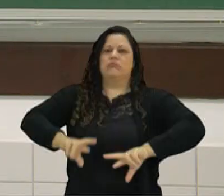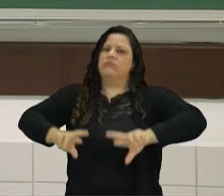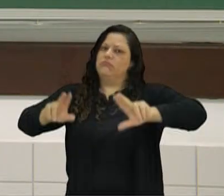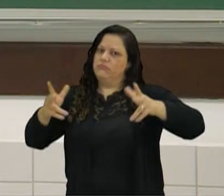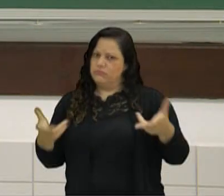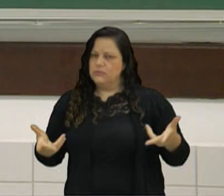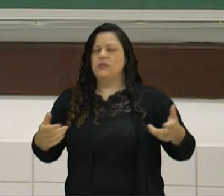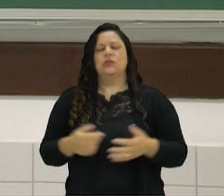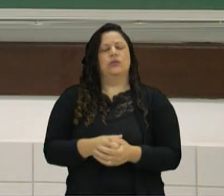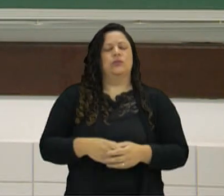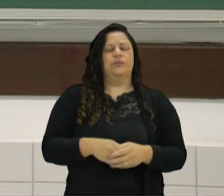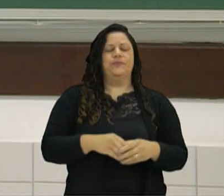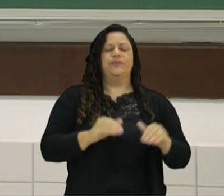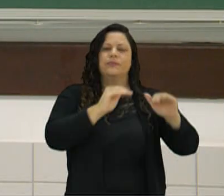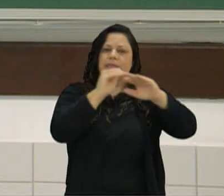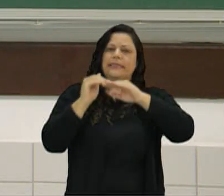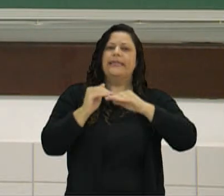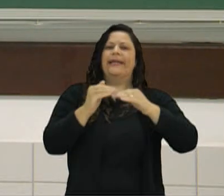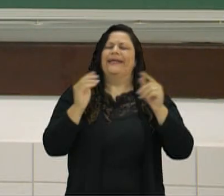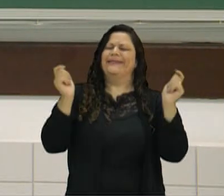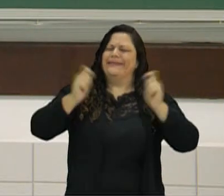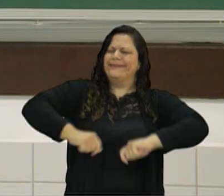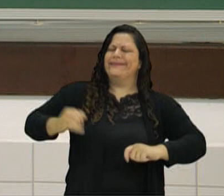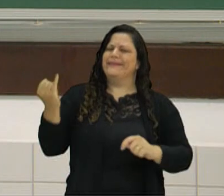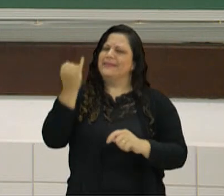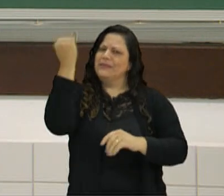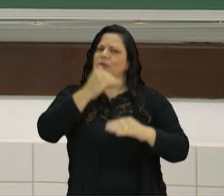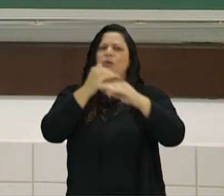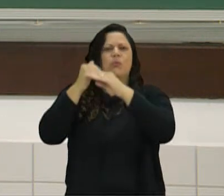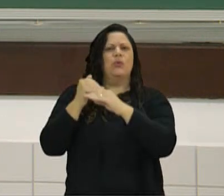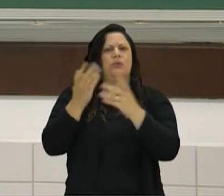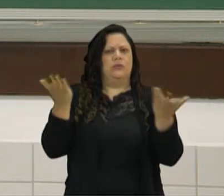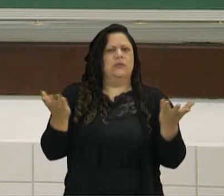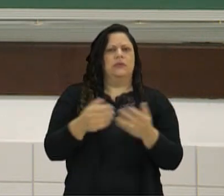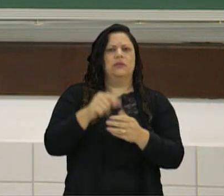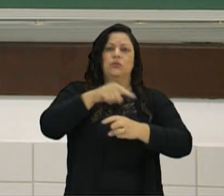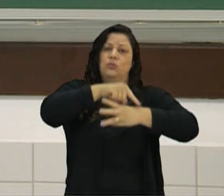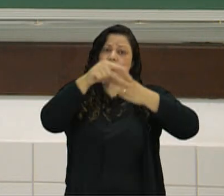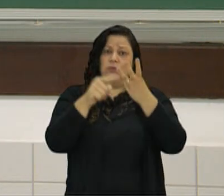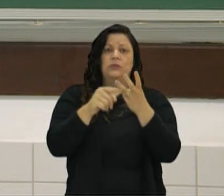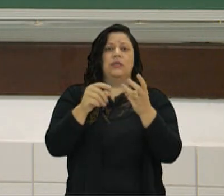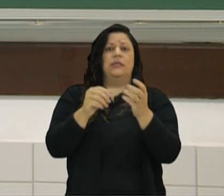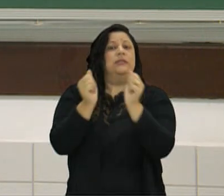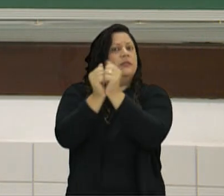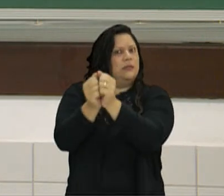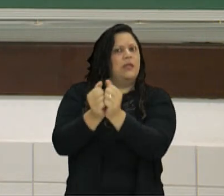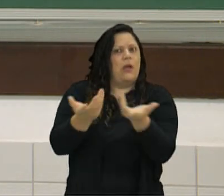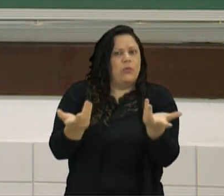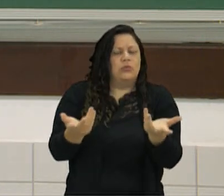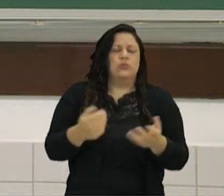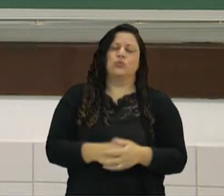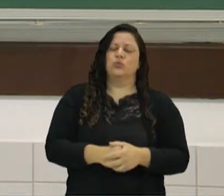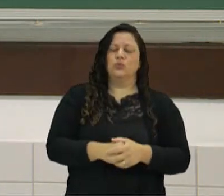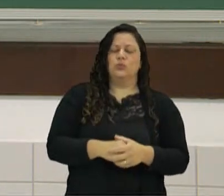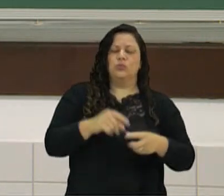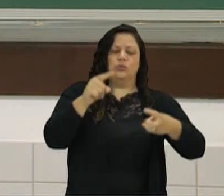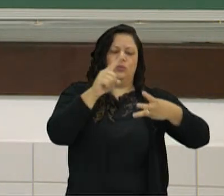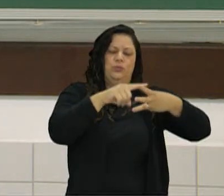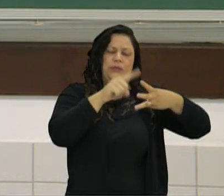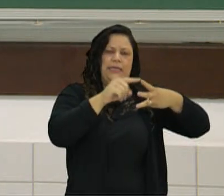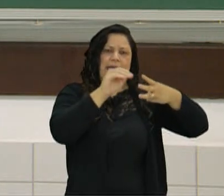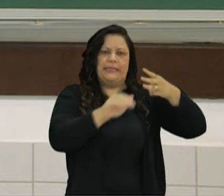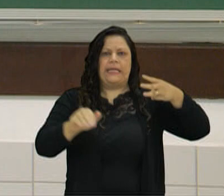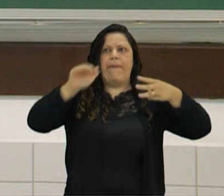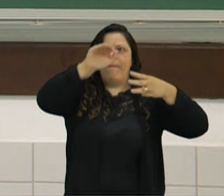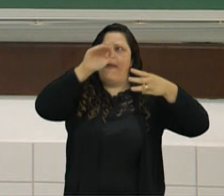igualmente importantes. Um poder não pode existir sem o outro, né? O poder executivo não pode se sobrepor